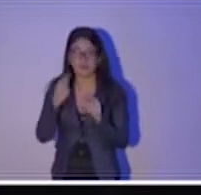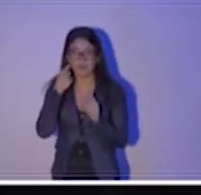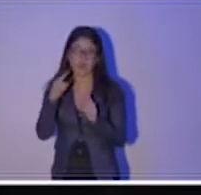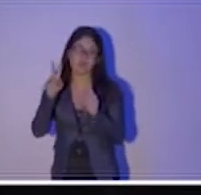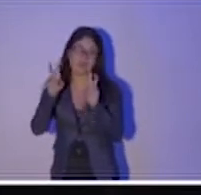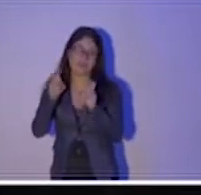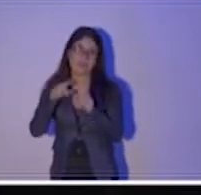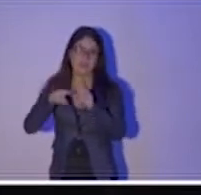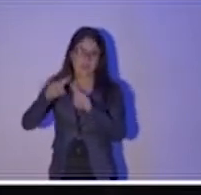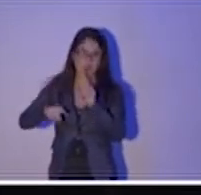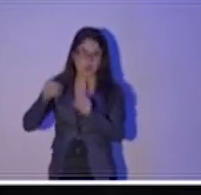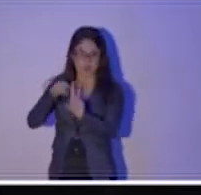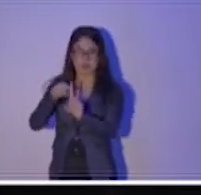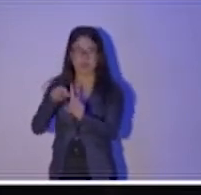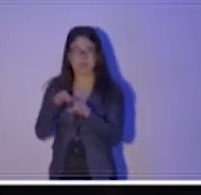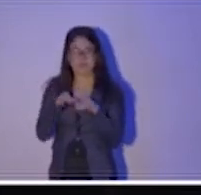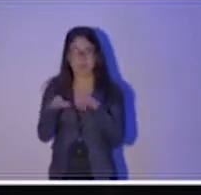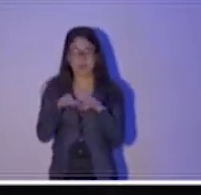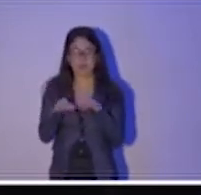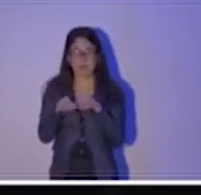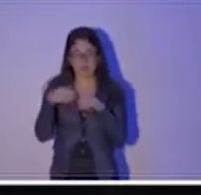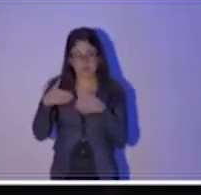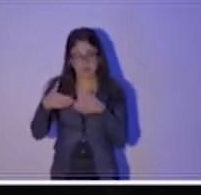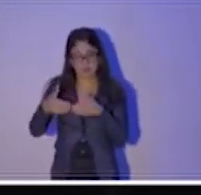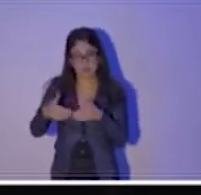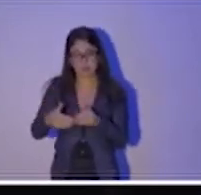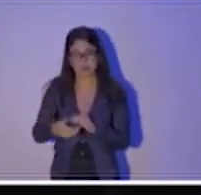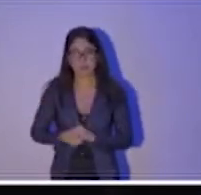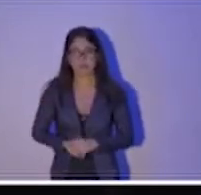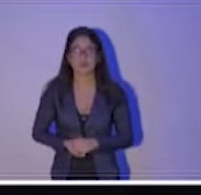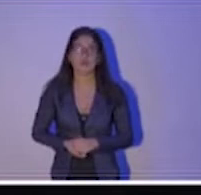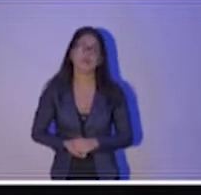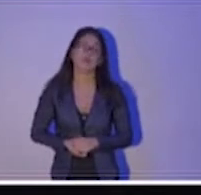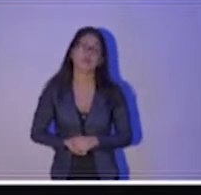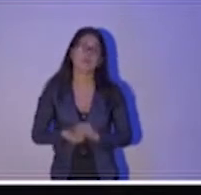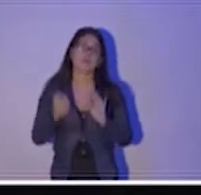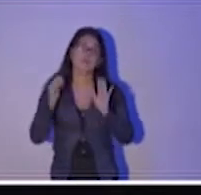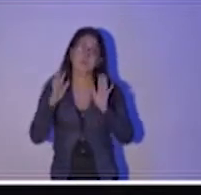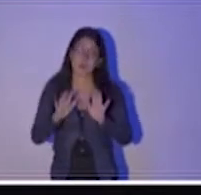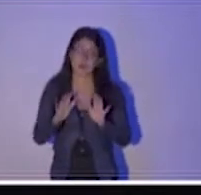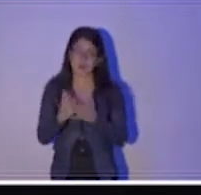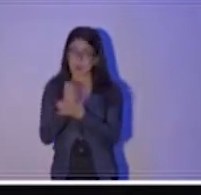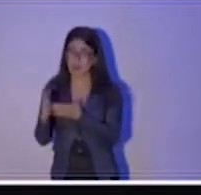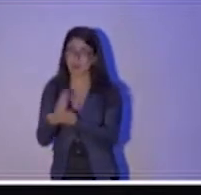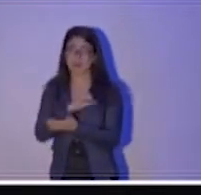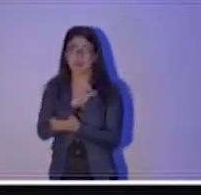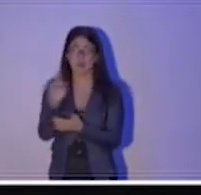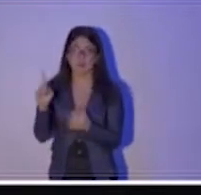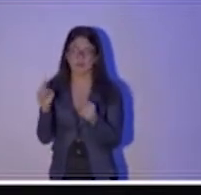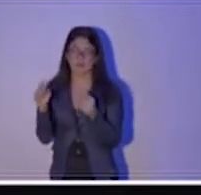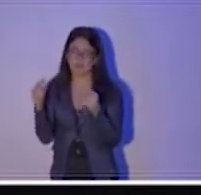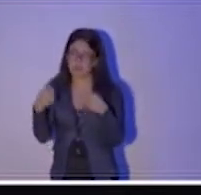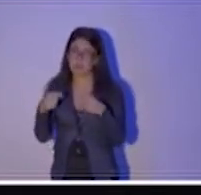sentido e planeja o que você quer fazer no resto, né? Mais sistemicamente. Ótimo,